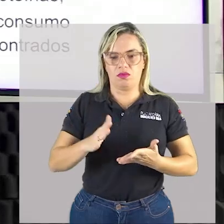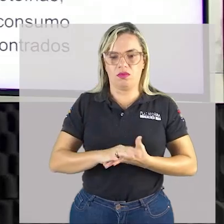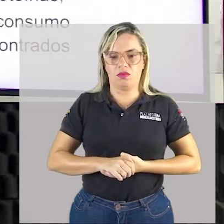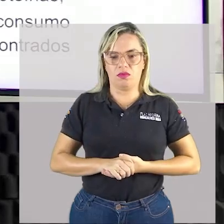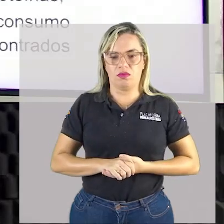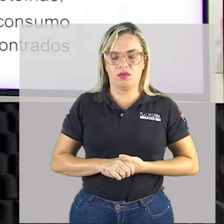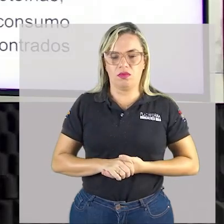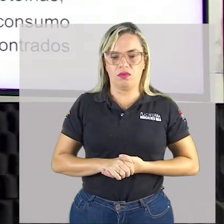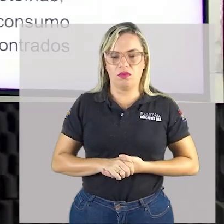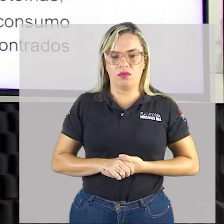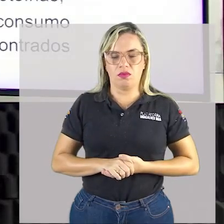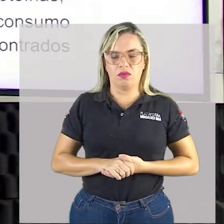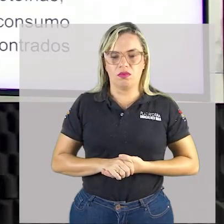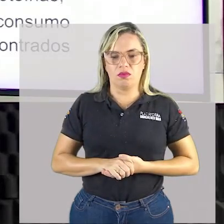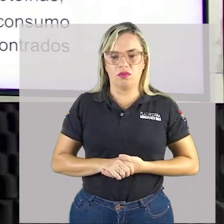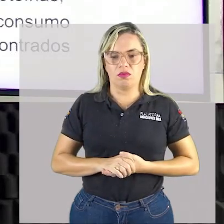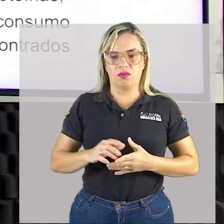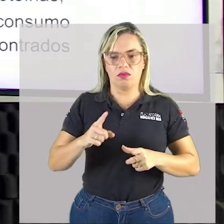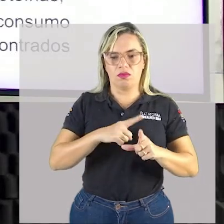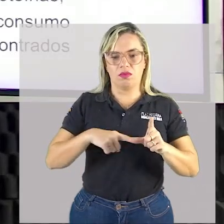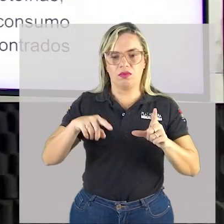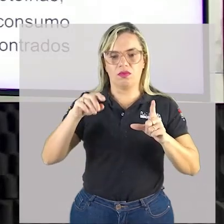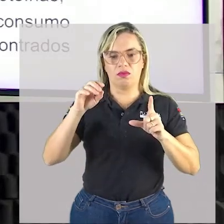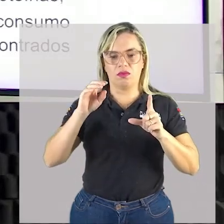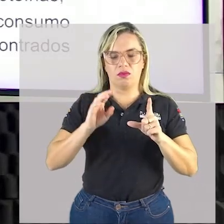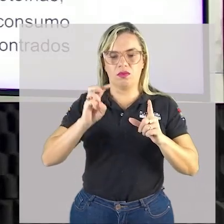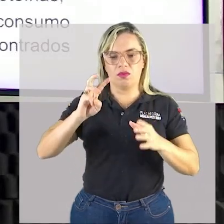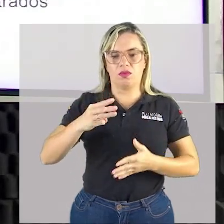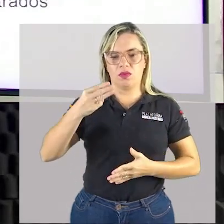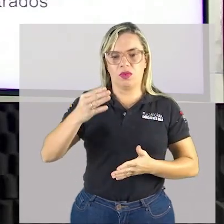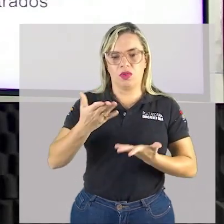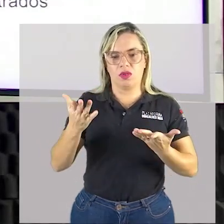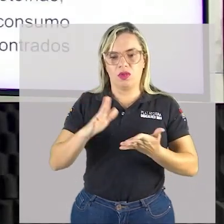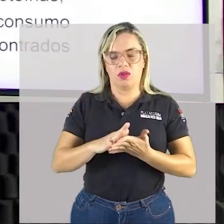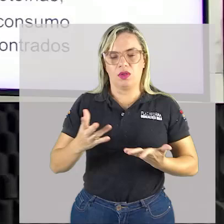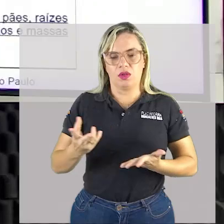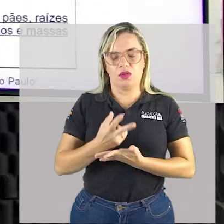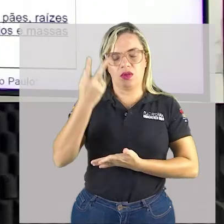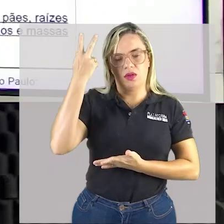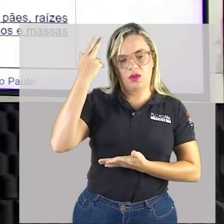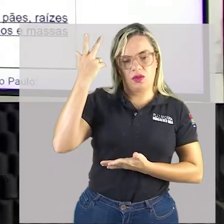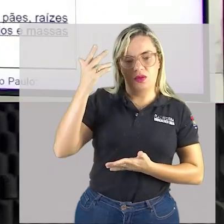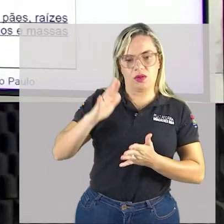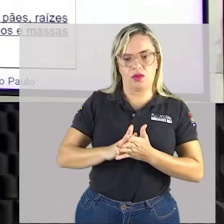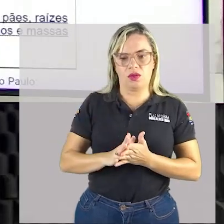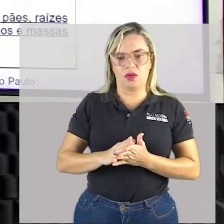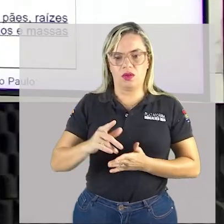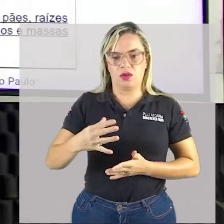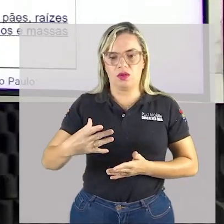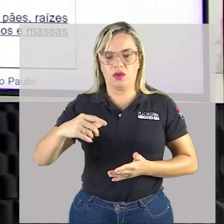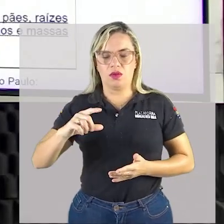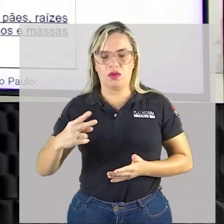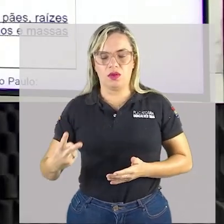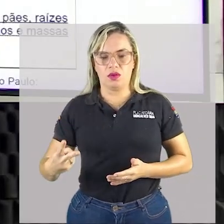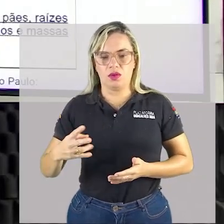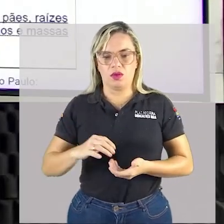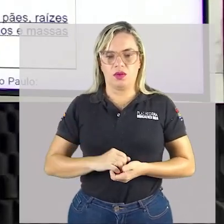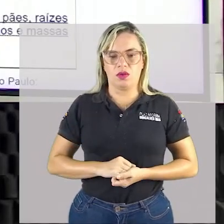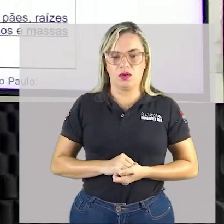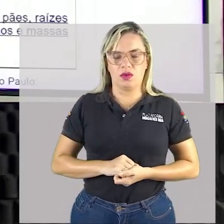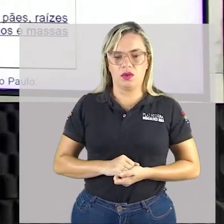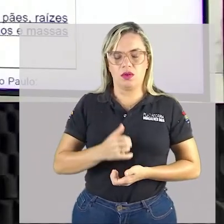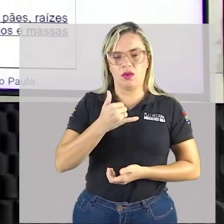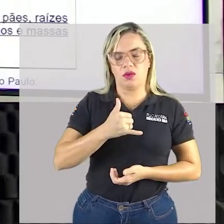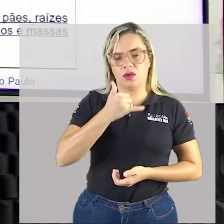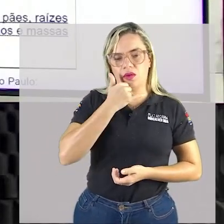3 e aumentar o consumo de vitaminas e minerais comumente encontrado no nível 2, desculpa. No nível 2,